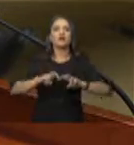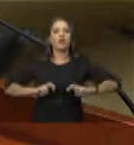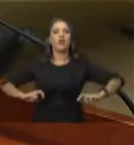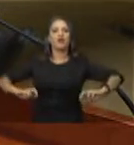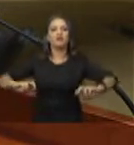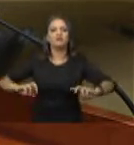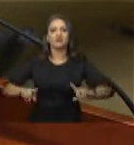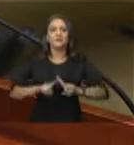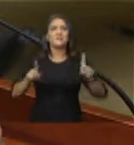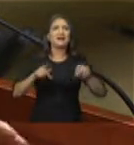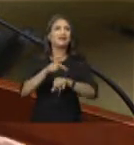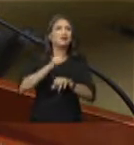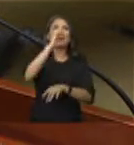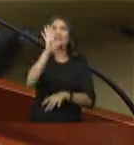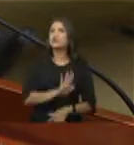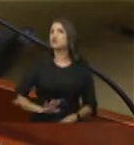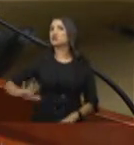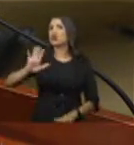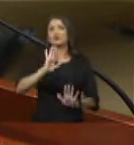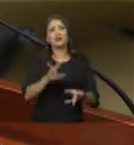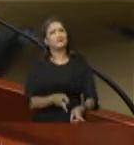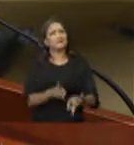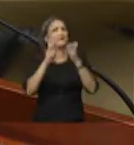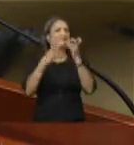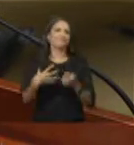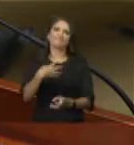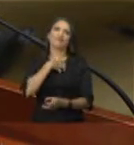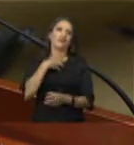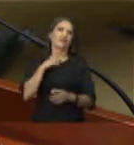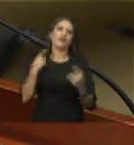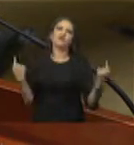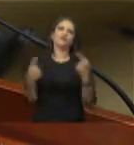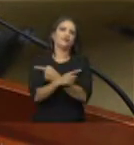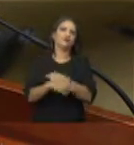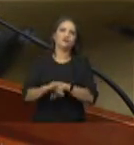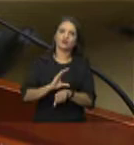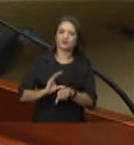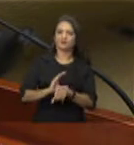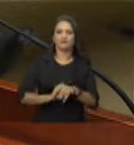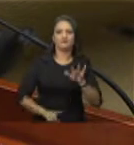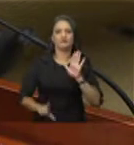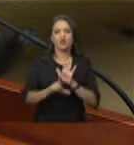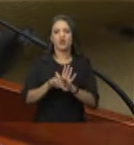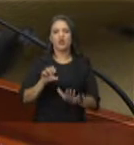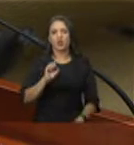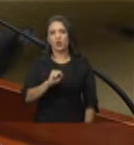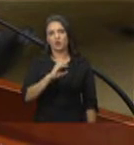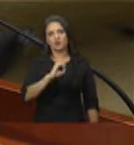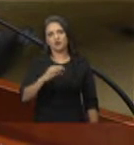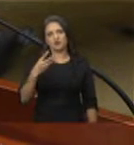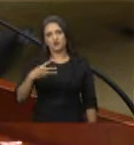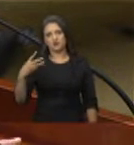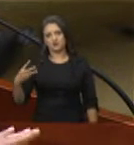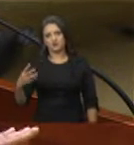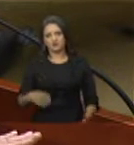o país respirava a inconstitucionalidade toda da Lei 833